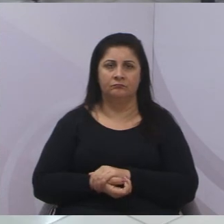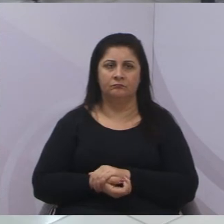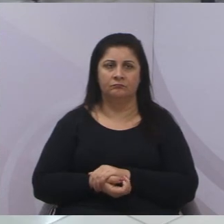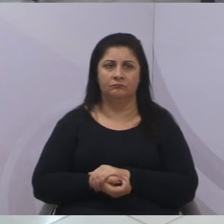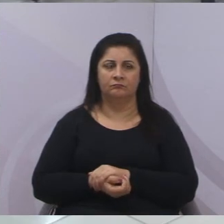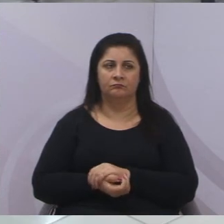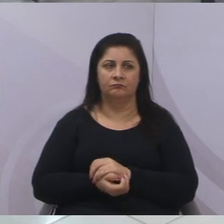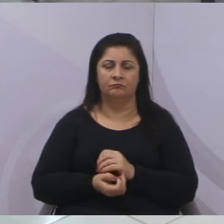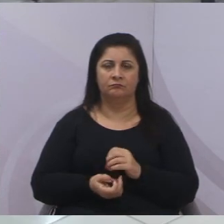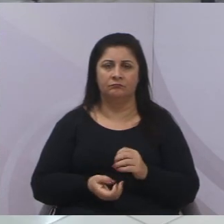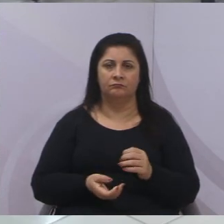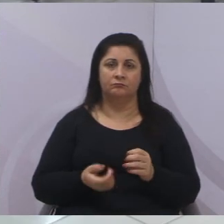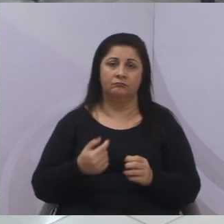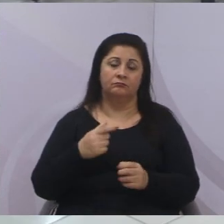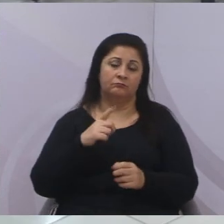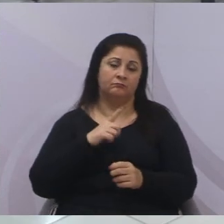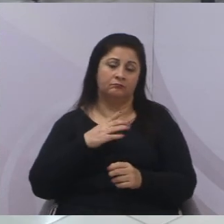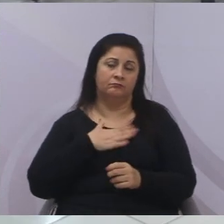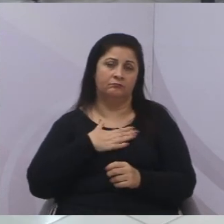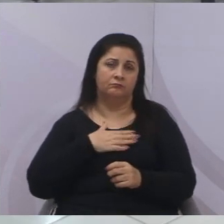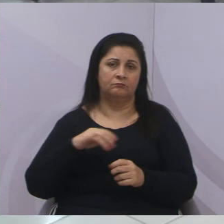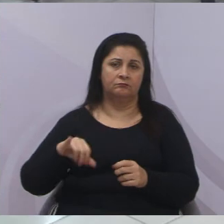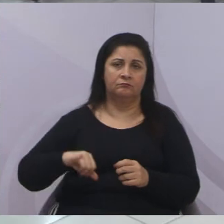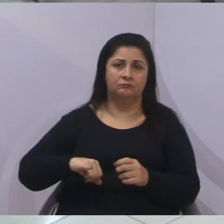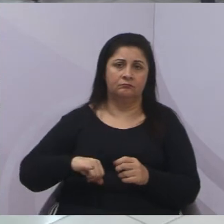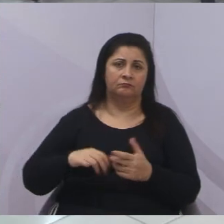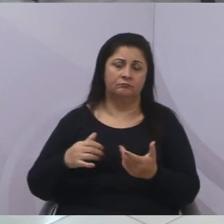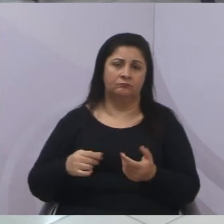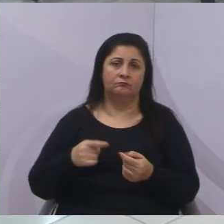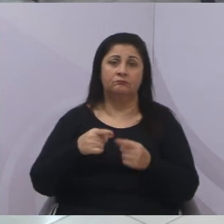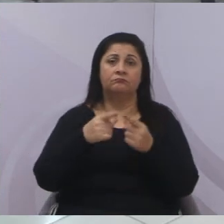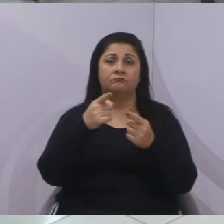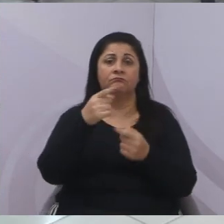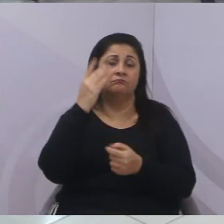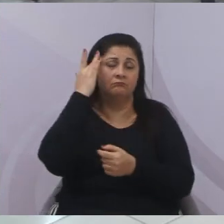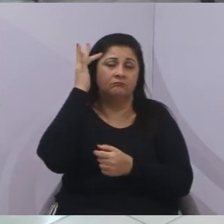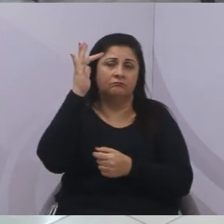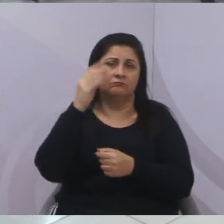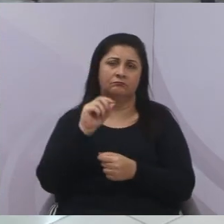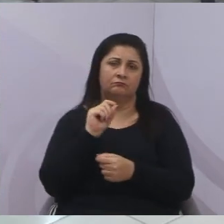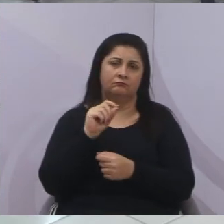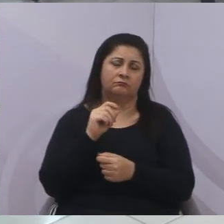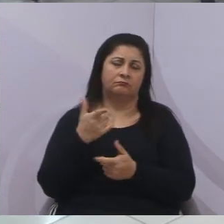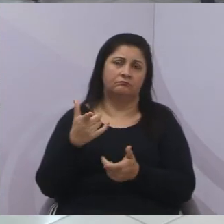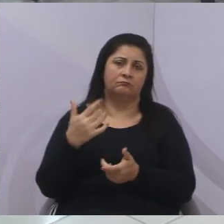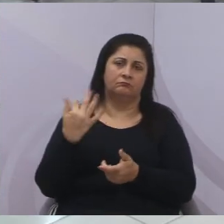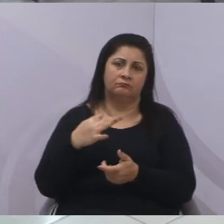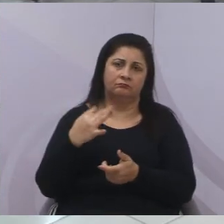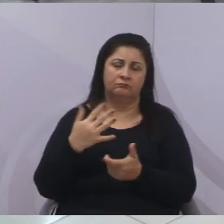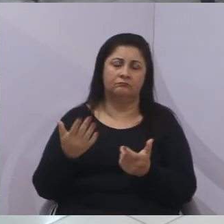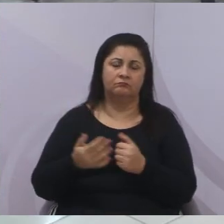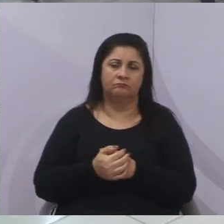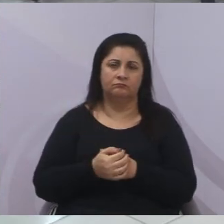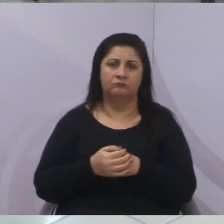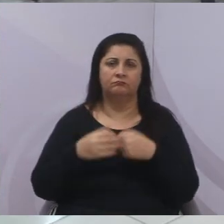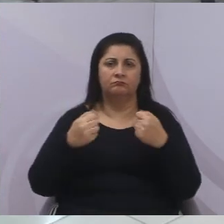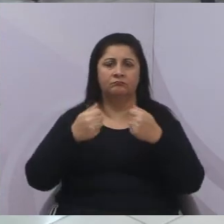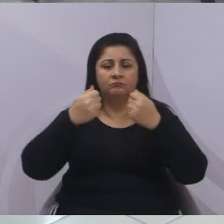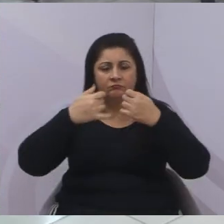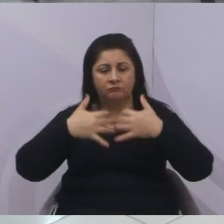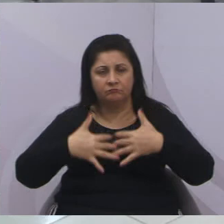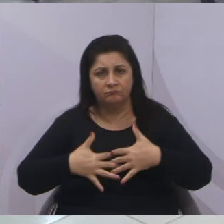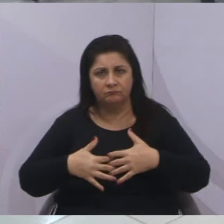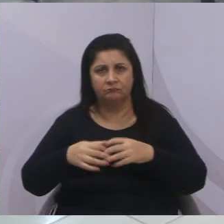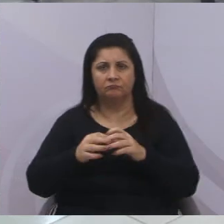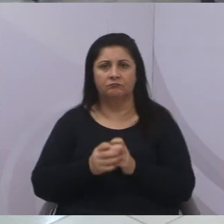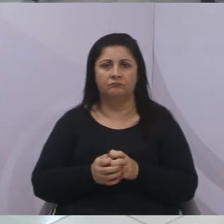eu chego com a minha dor, mas você não vai saber o tamanho da minha dor, né? Então, eu tenho realmente relatar a essa pessoa e